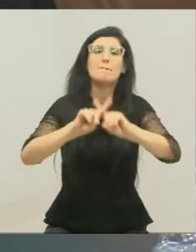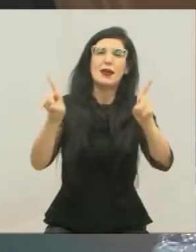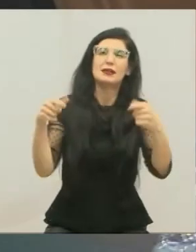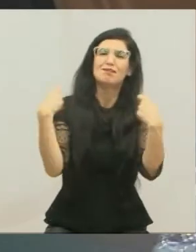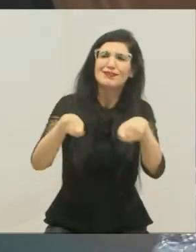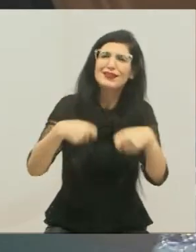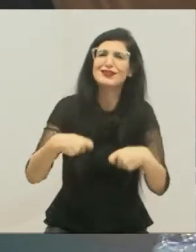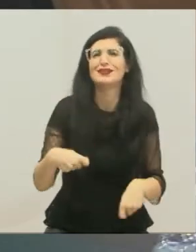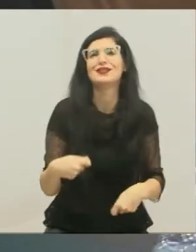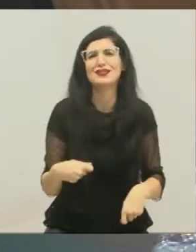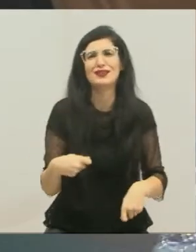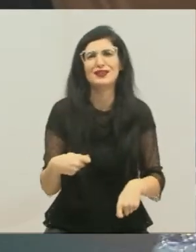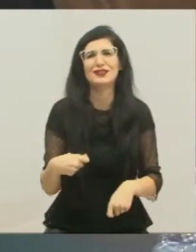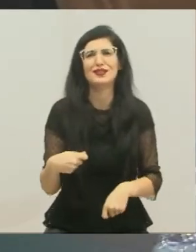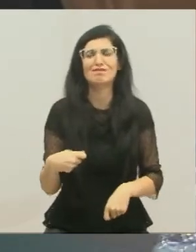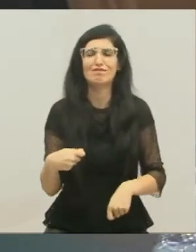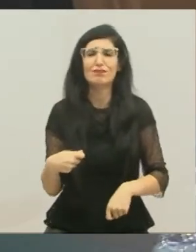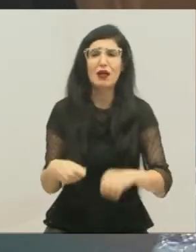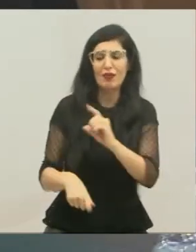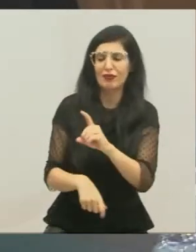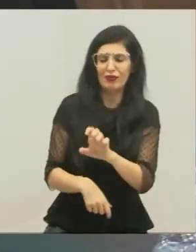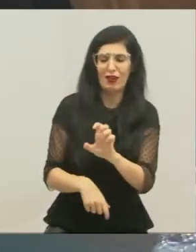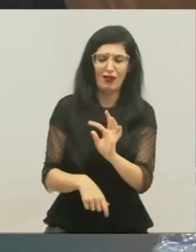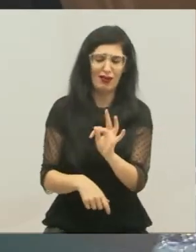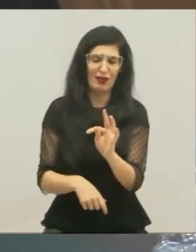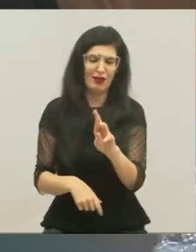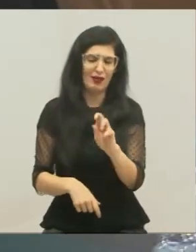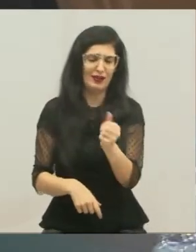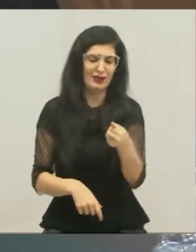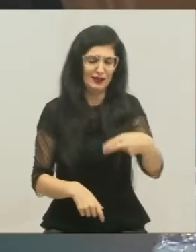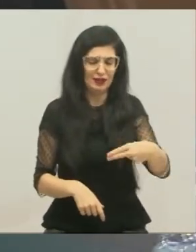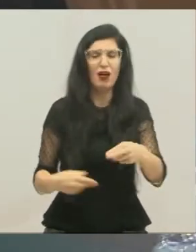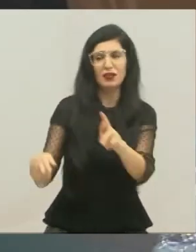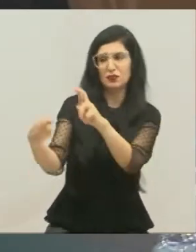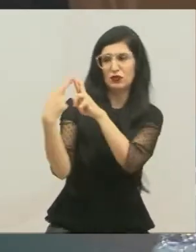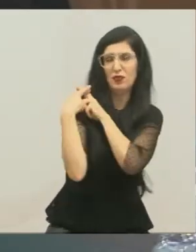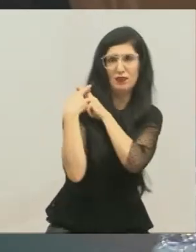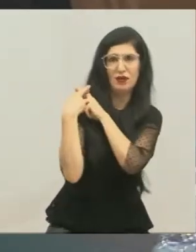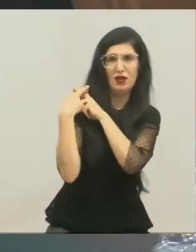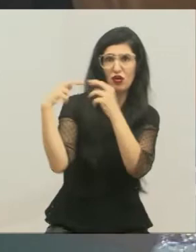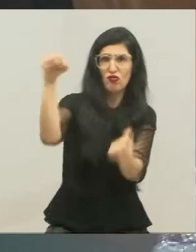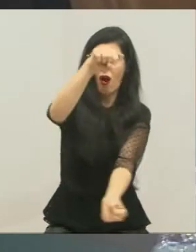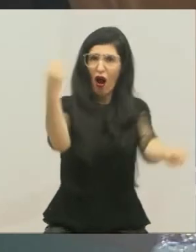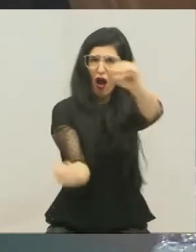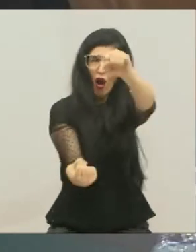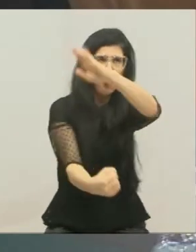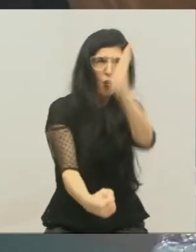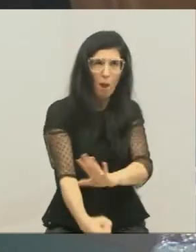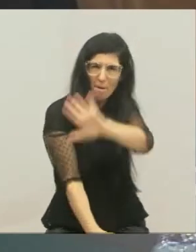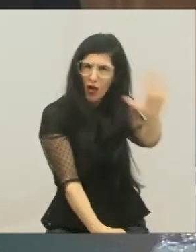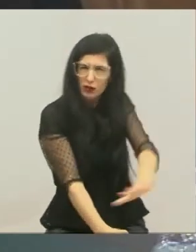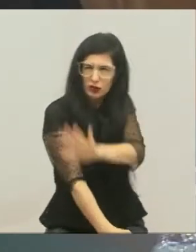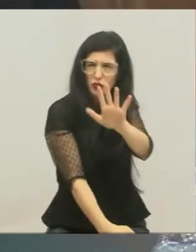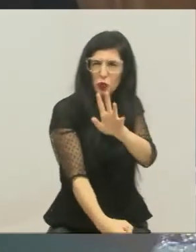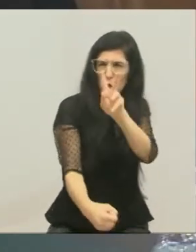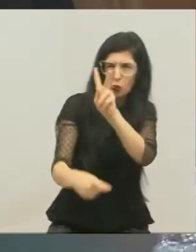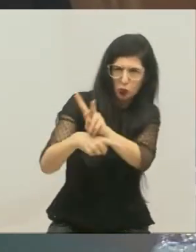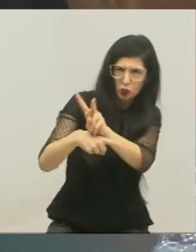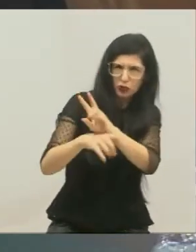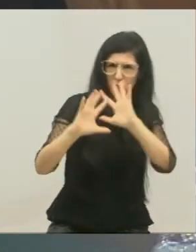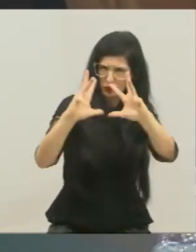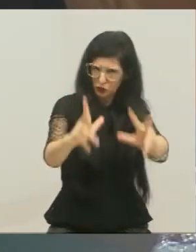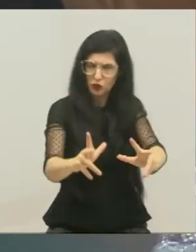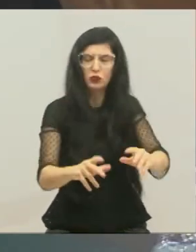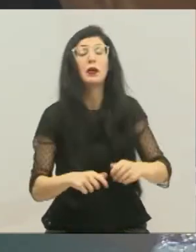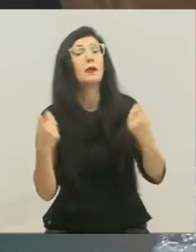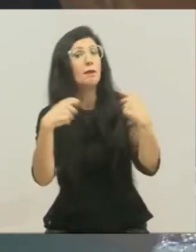do DETRAN. Então, quero aqui pedir a votação de todos os vereadores, inclusive, vou pedir para o meu assessor passar um por um, para vocês poderem